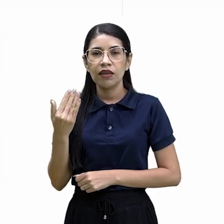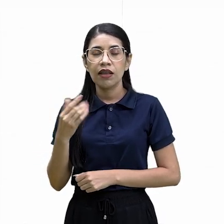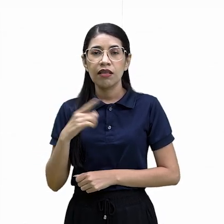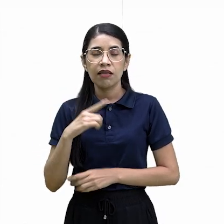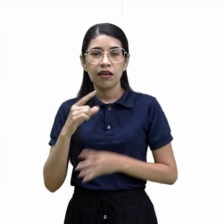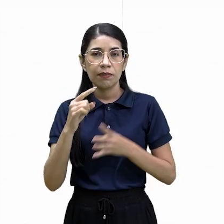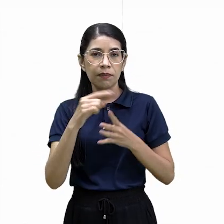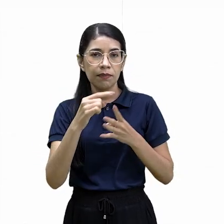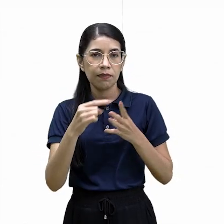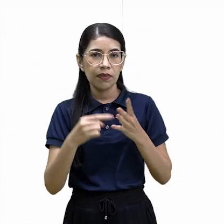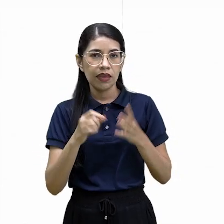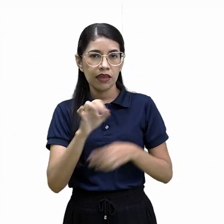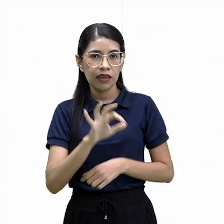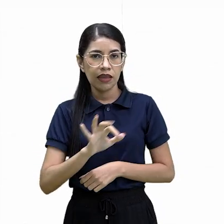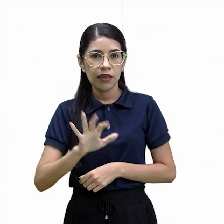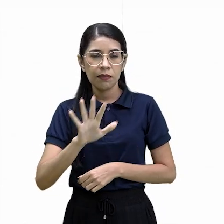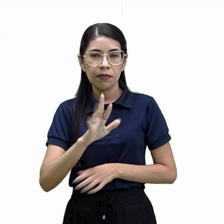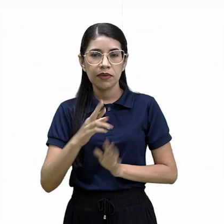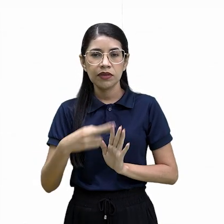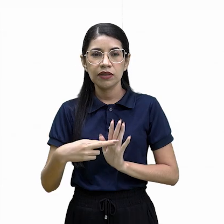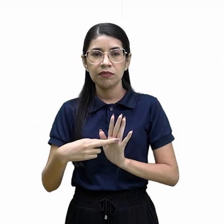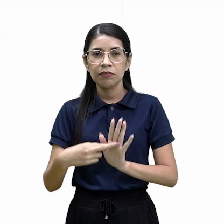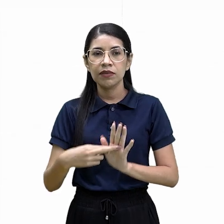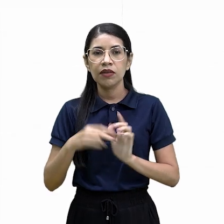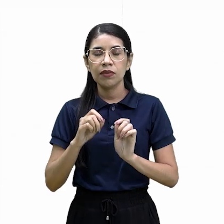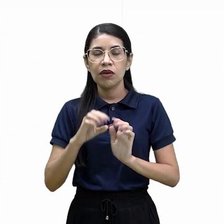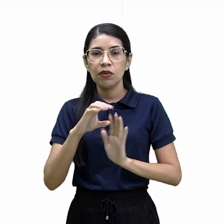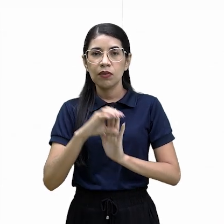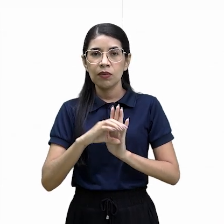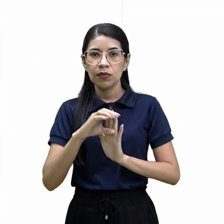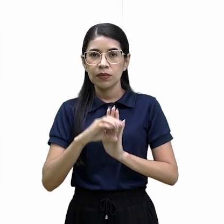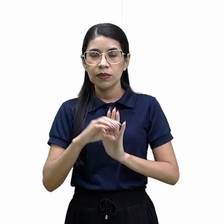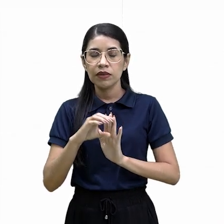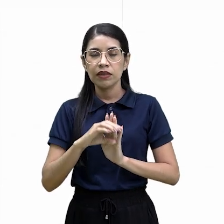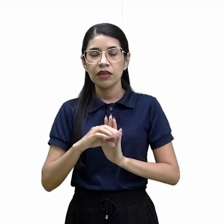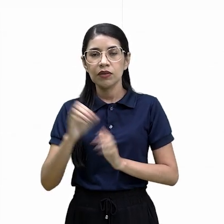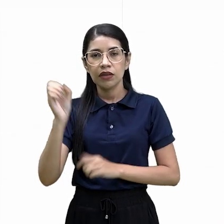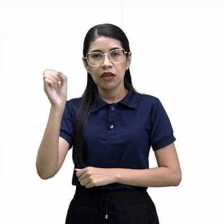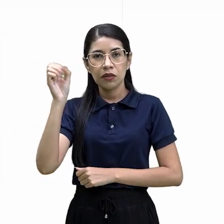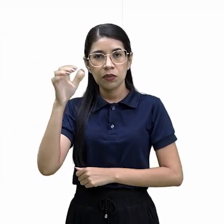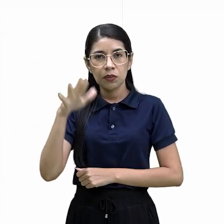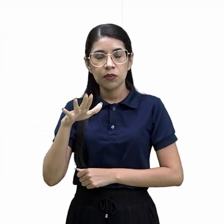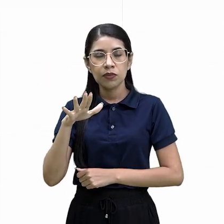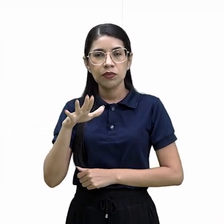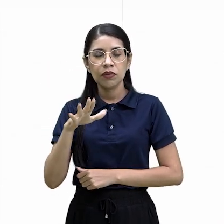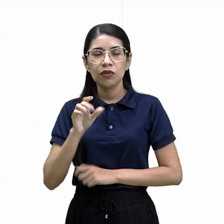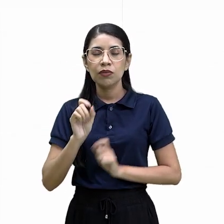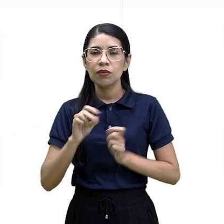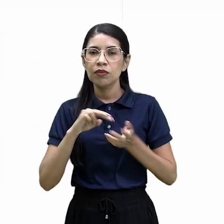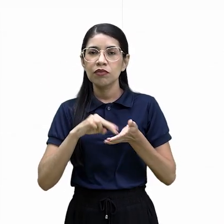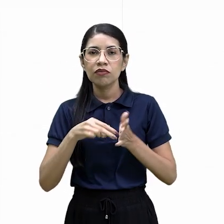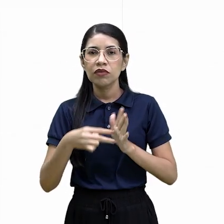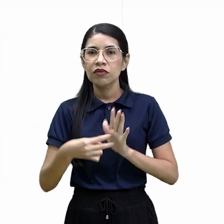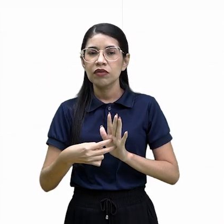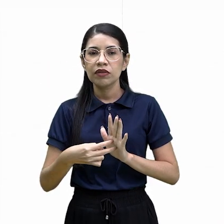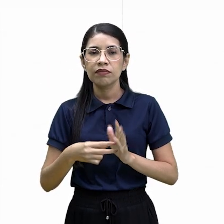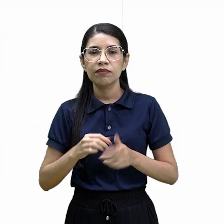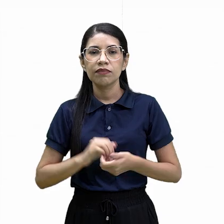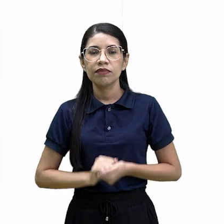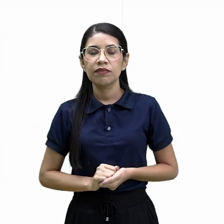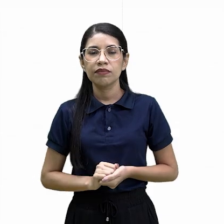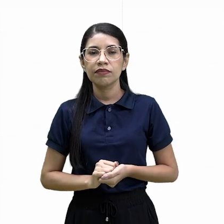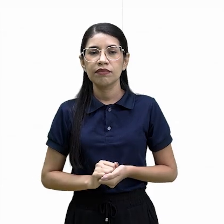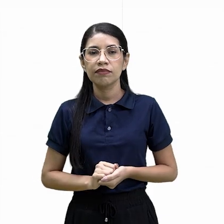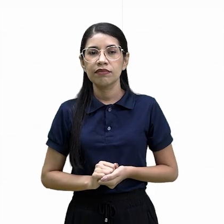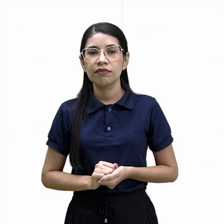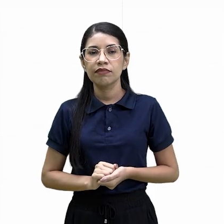4 imagens que representam o conceito de luz. E o que são, né? O que é o conceito? O